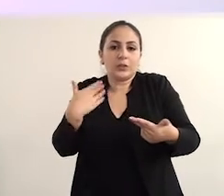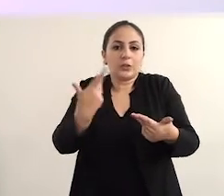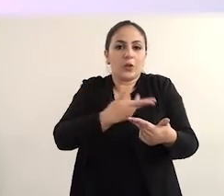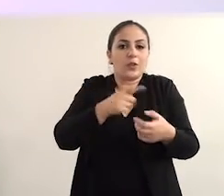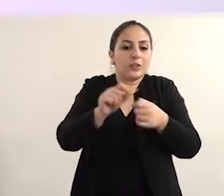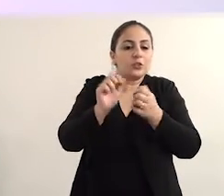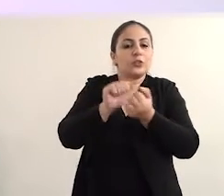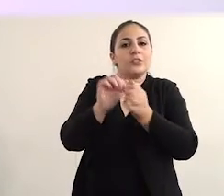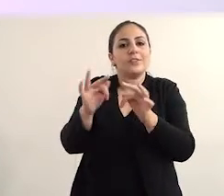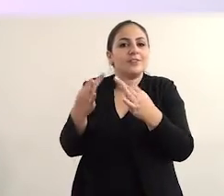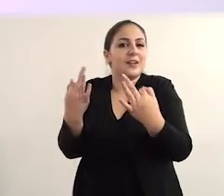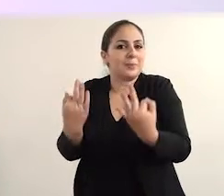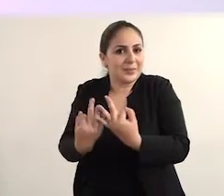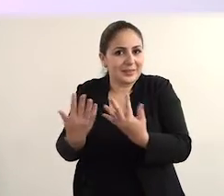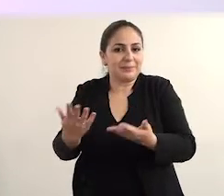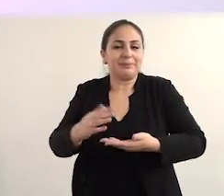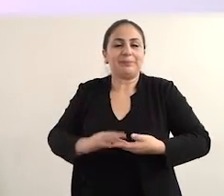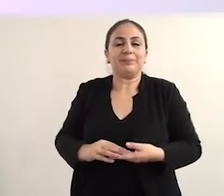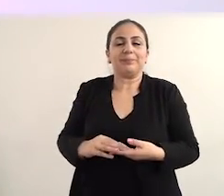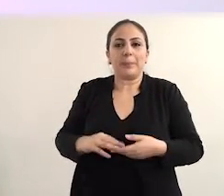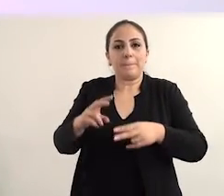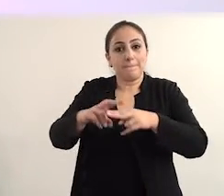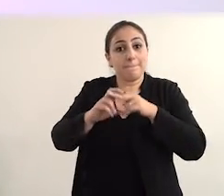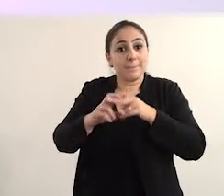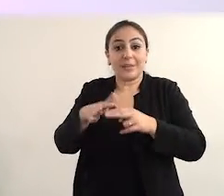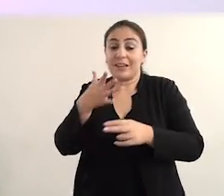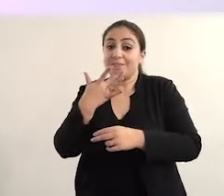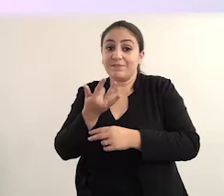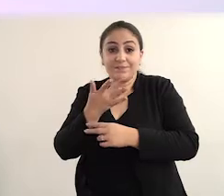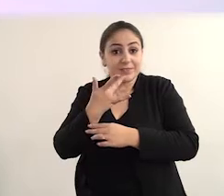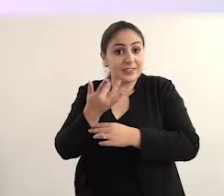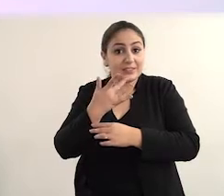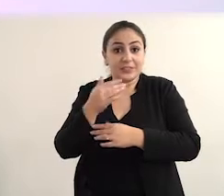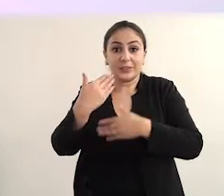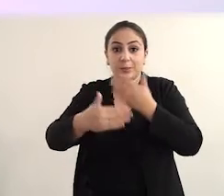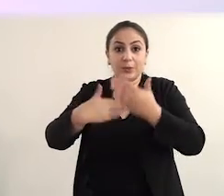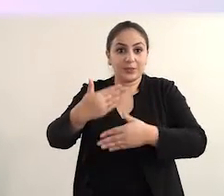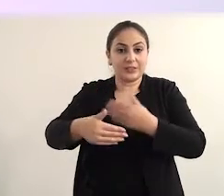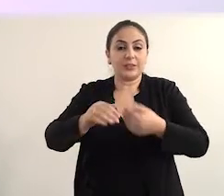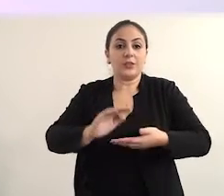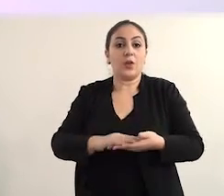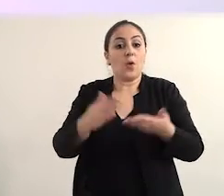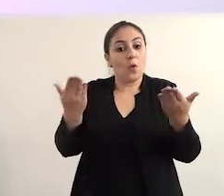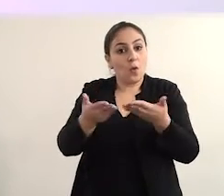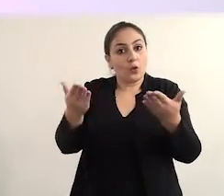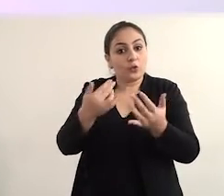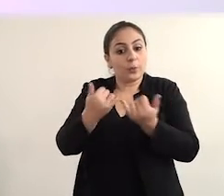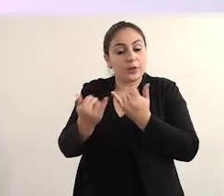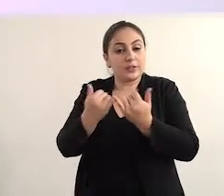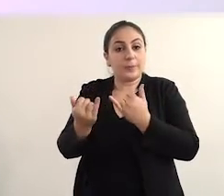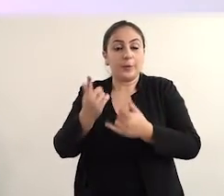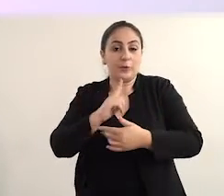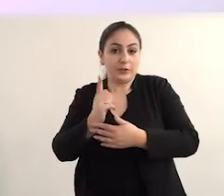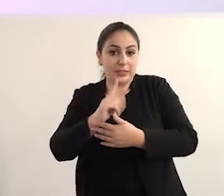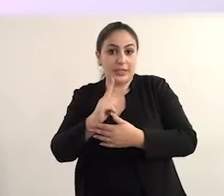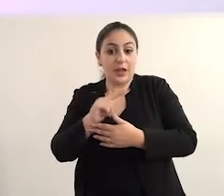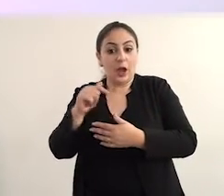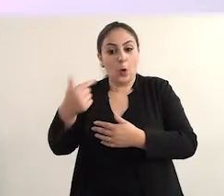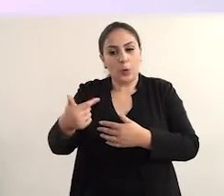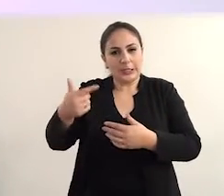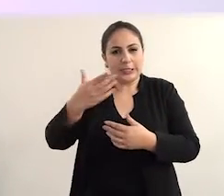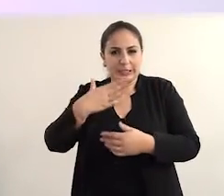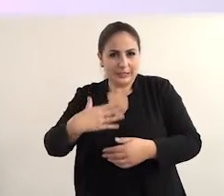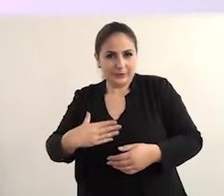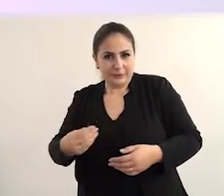faz com família mesmo. Então, assim, não é fácil esse processo, né? Hoje, por exemplo, tendo a outra filha